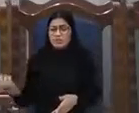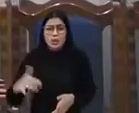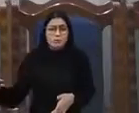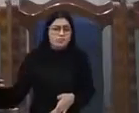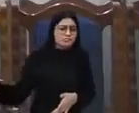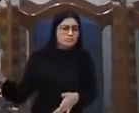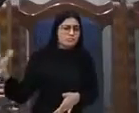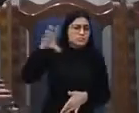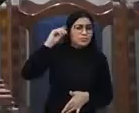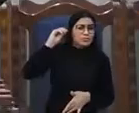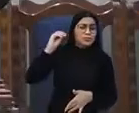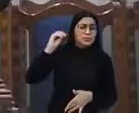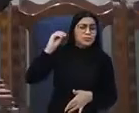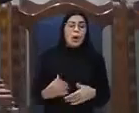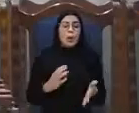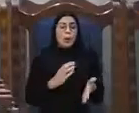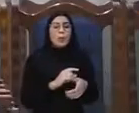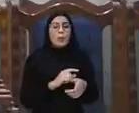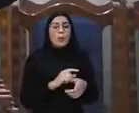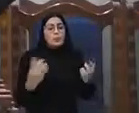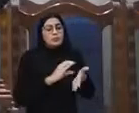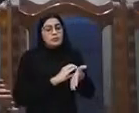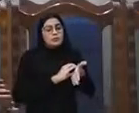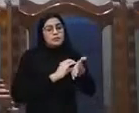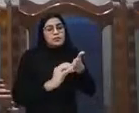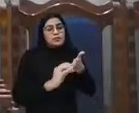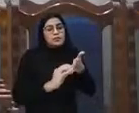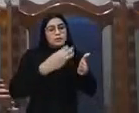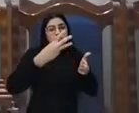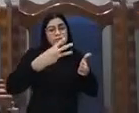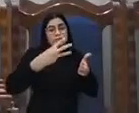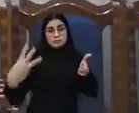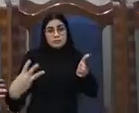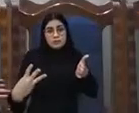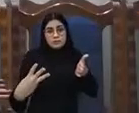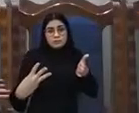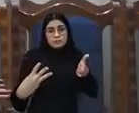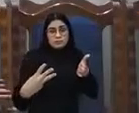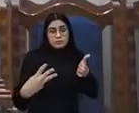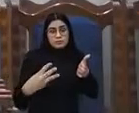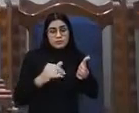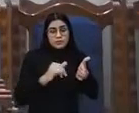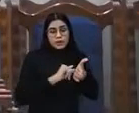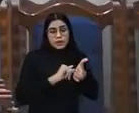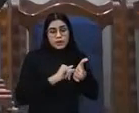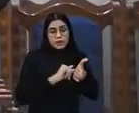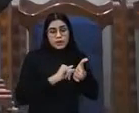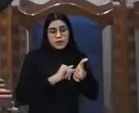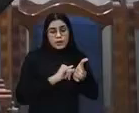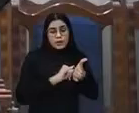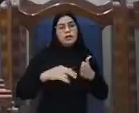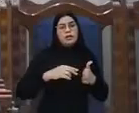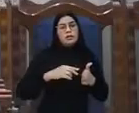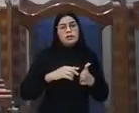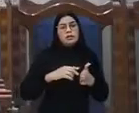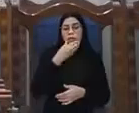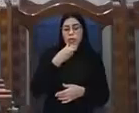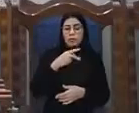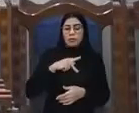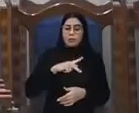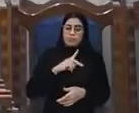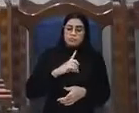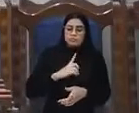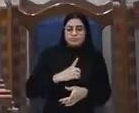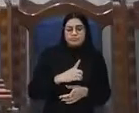vez. Mas no versículo 33 diz que Paulo saiu do meio deles, e no 34 diz que chegou